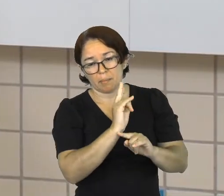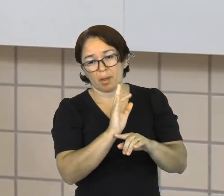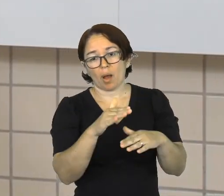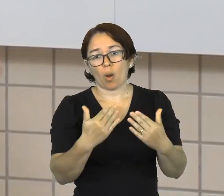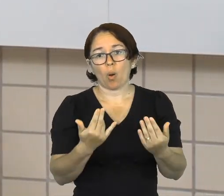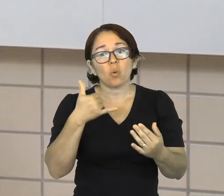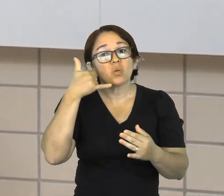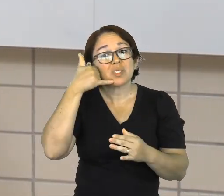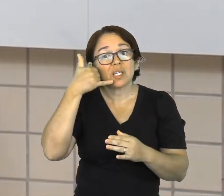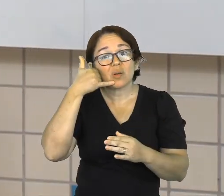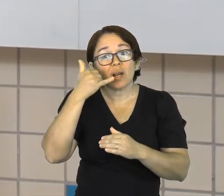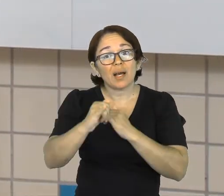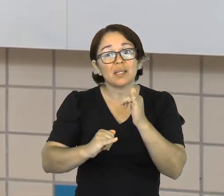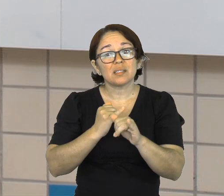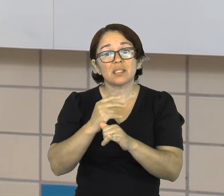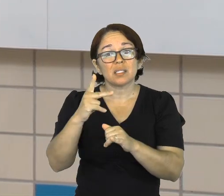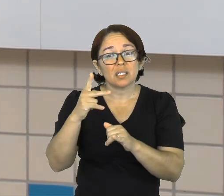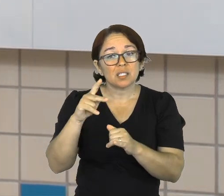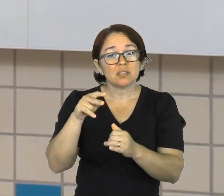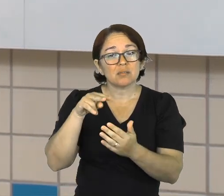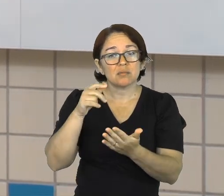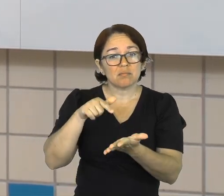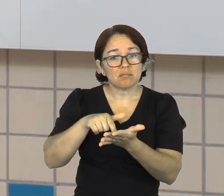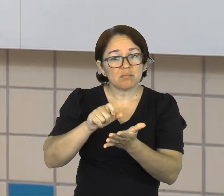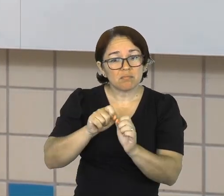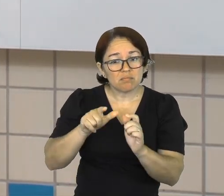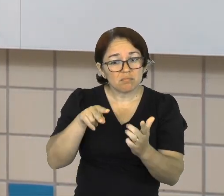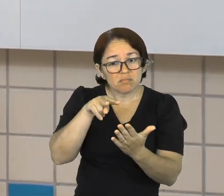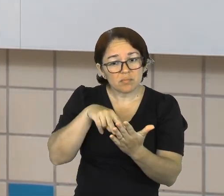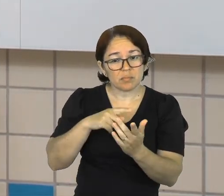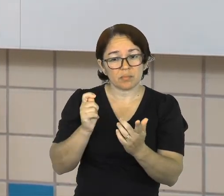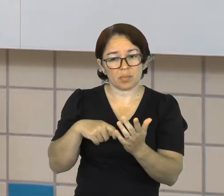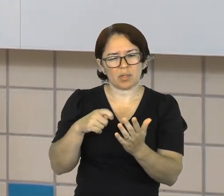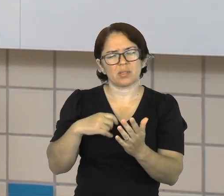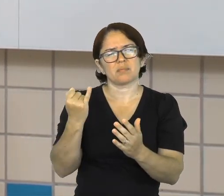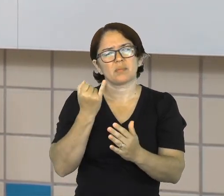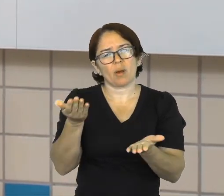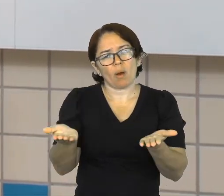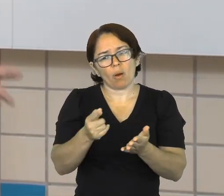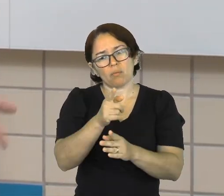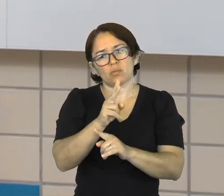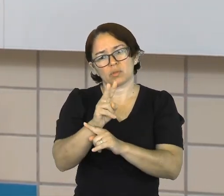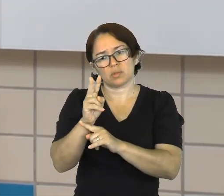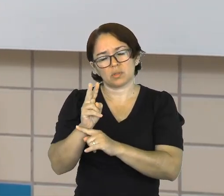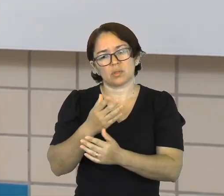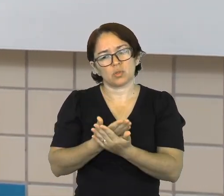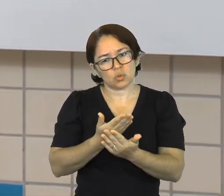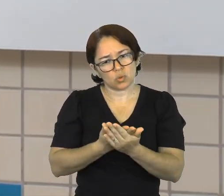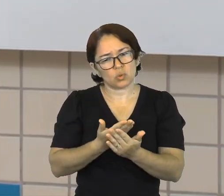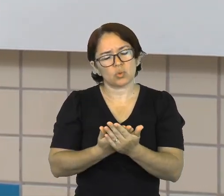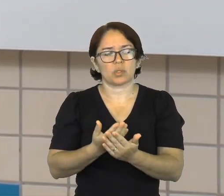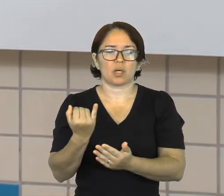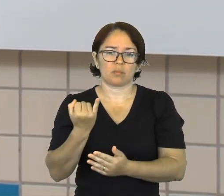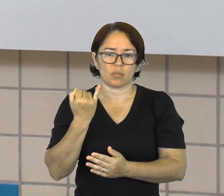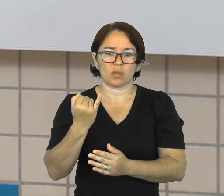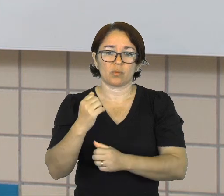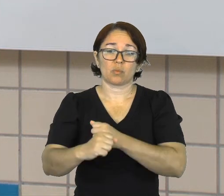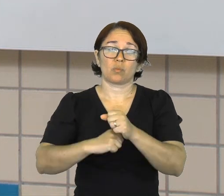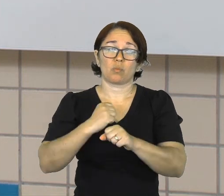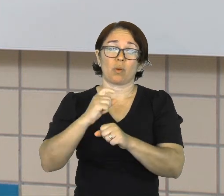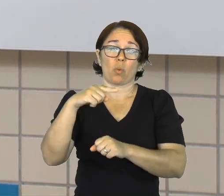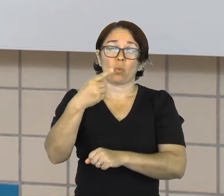Estudem, nunca deixem de estudar, ainda mais nessa reta final, que é a série de vocês que estão no nono ano. Ano que vem vocês estão indo para o ensino médio, que é